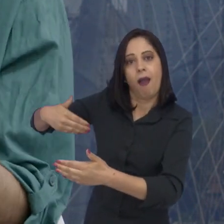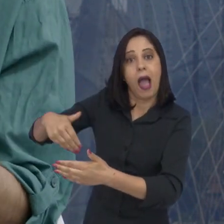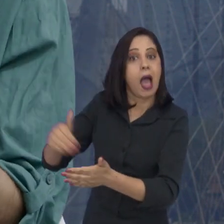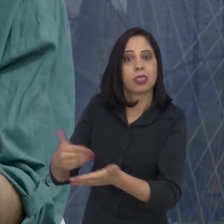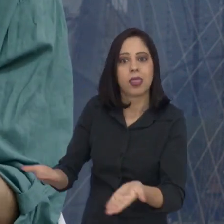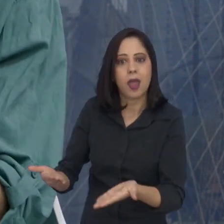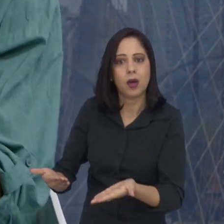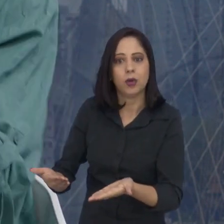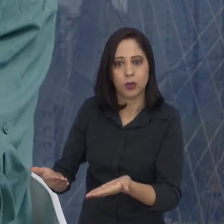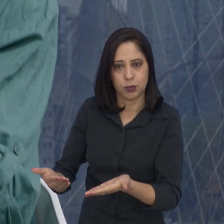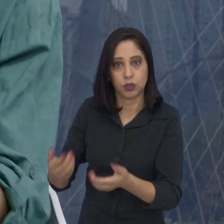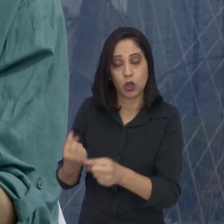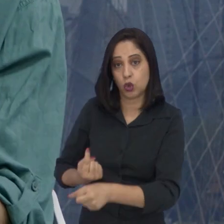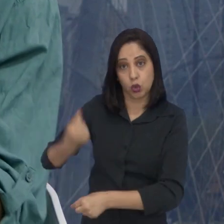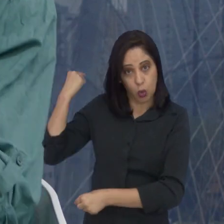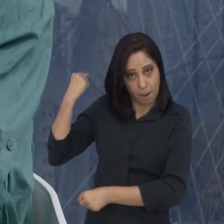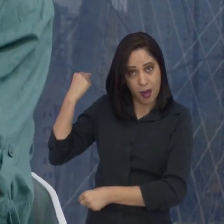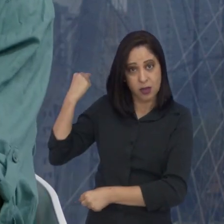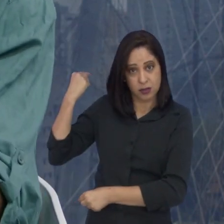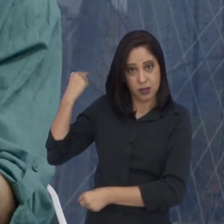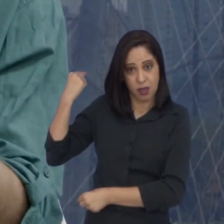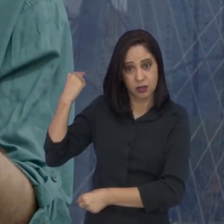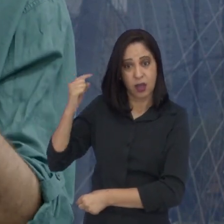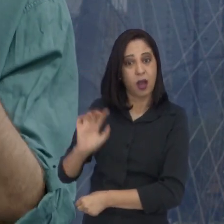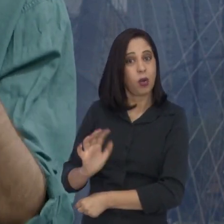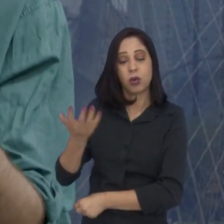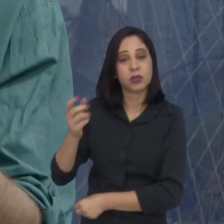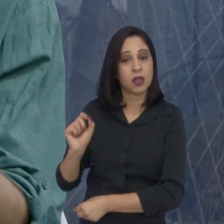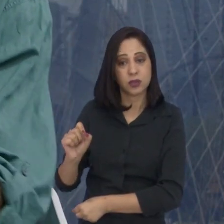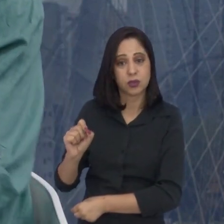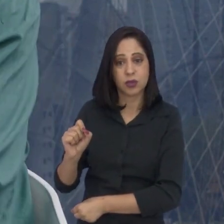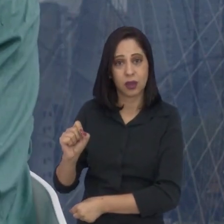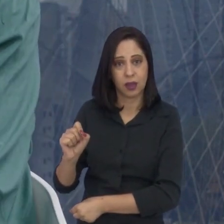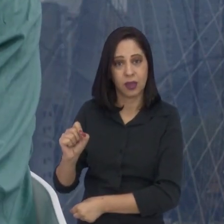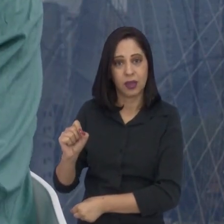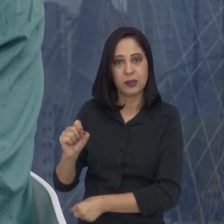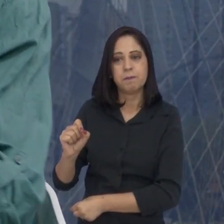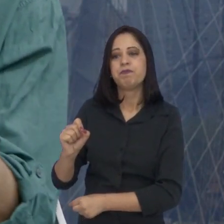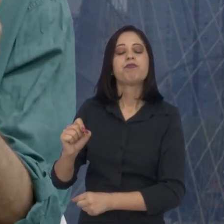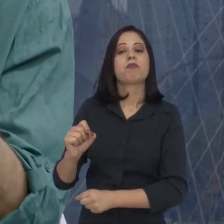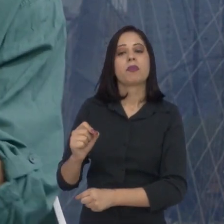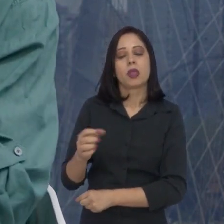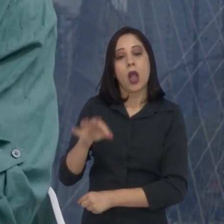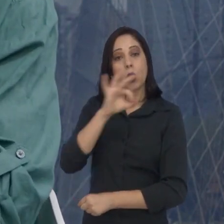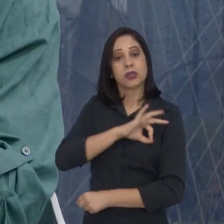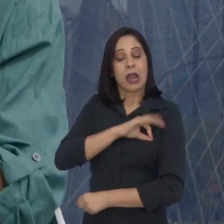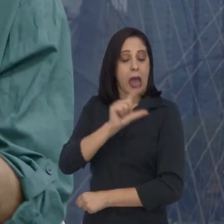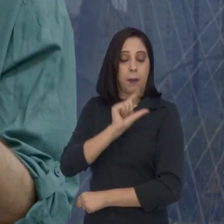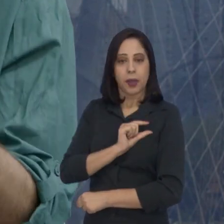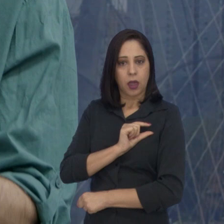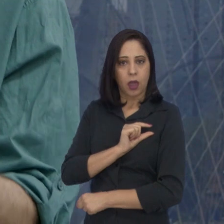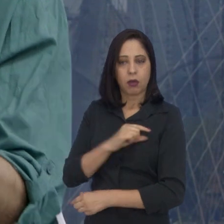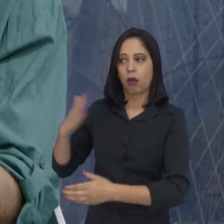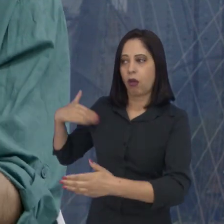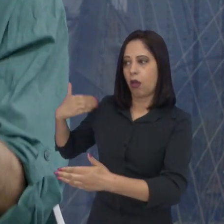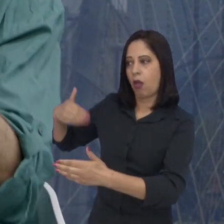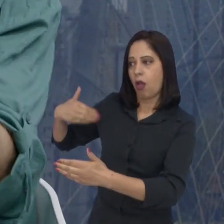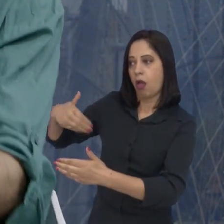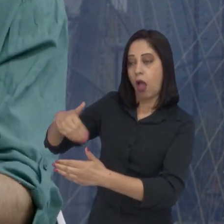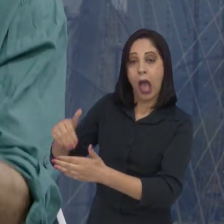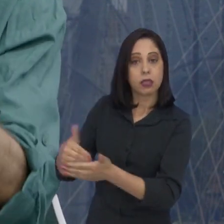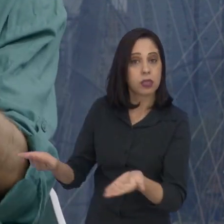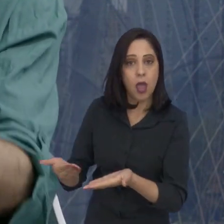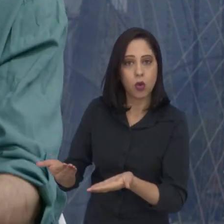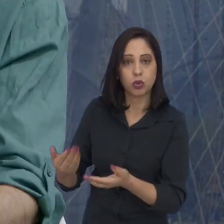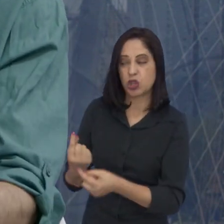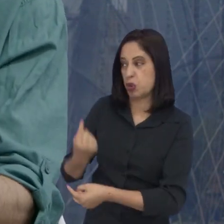Brasil de urbanização com baixo salário. Então, historicamente, lá de trás, nós não tivemos